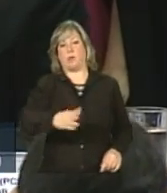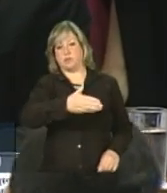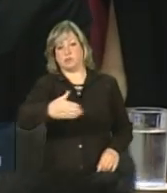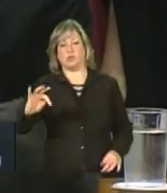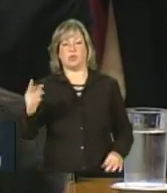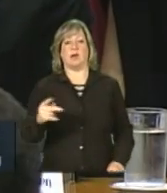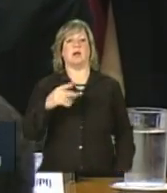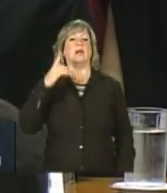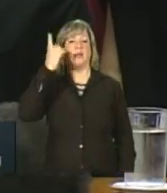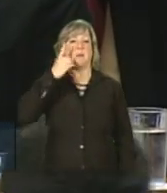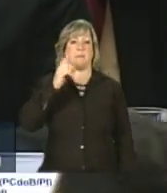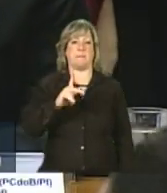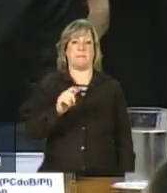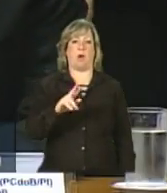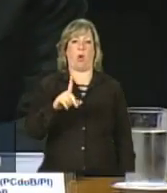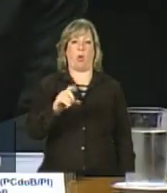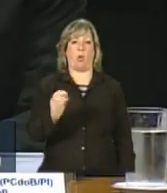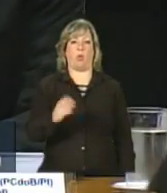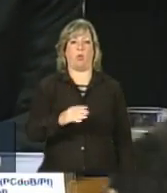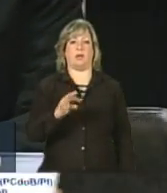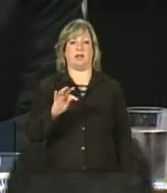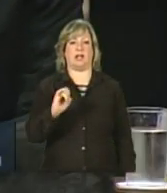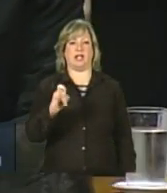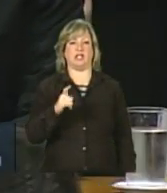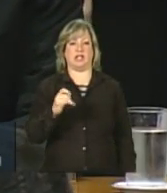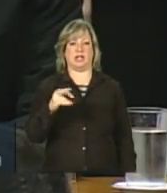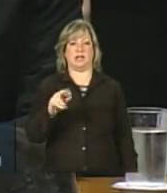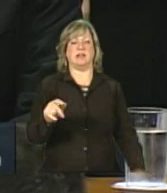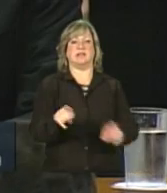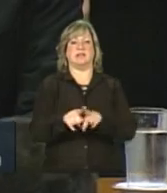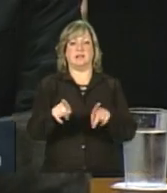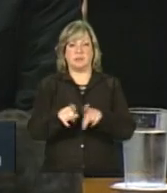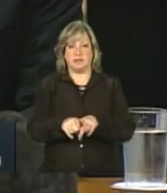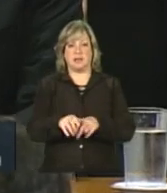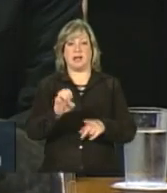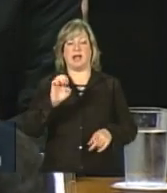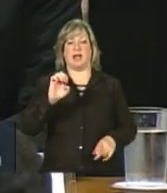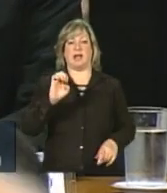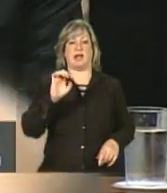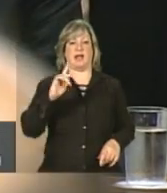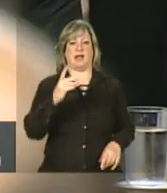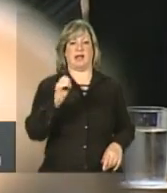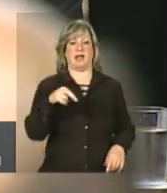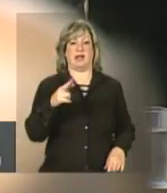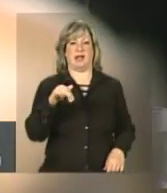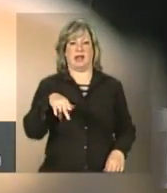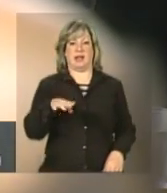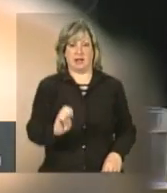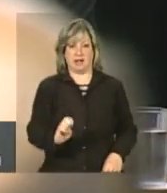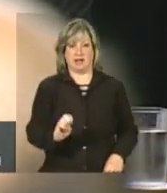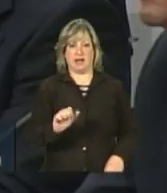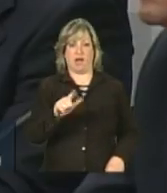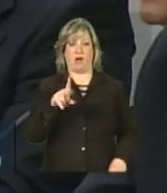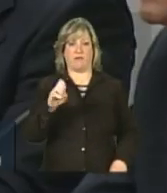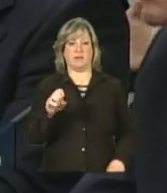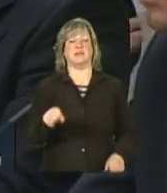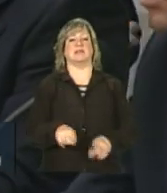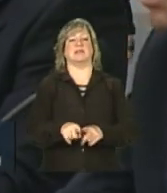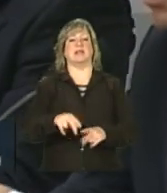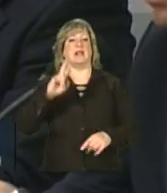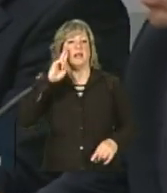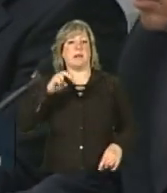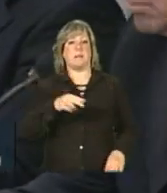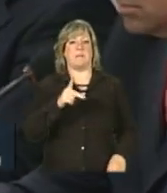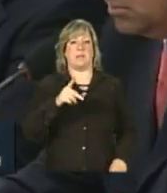Paulo Teixeira, líder do PT, e o deputado Henrique Eduardo Alves, líder do PMDB. Em nome de Vossas Excelências,